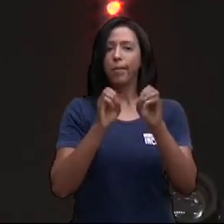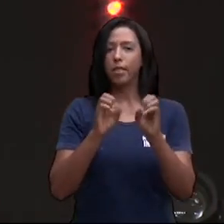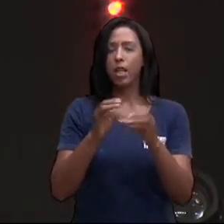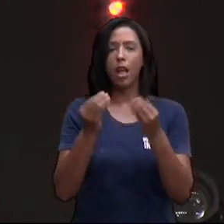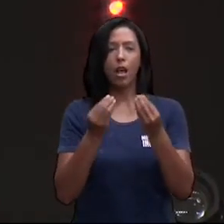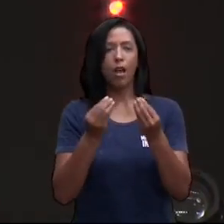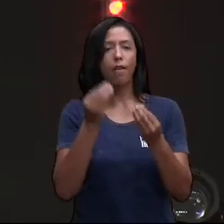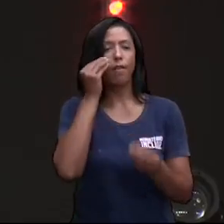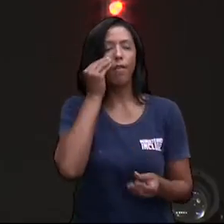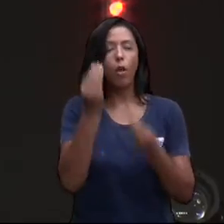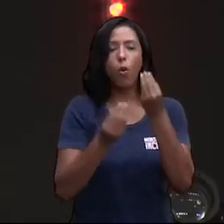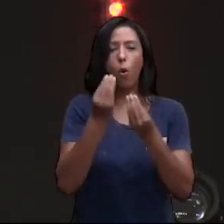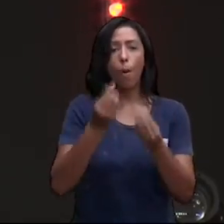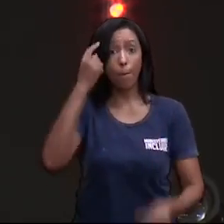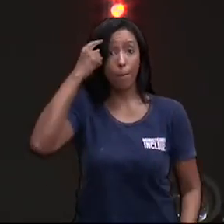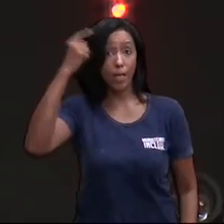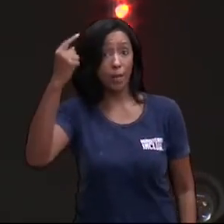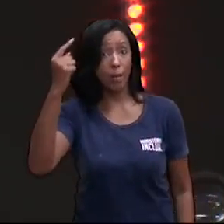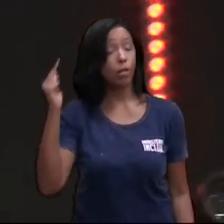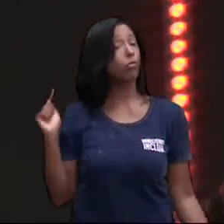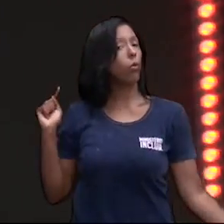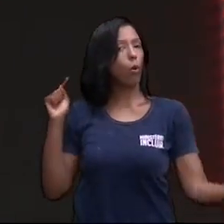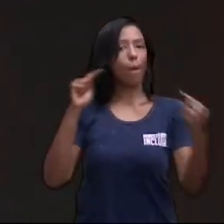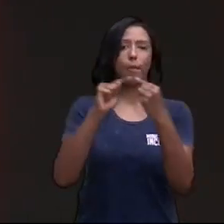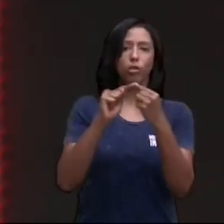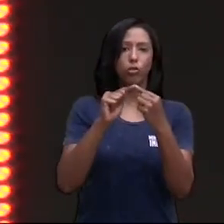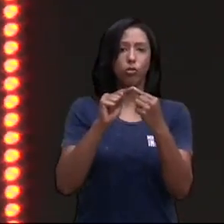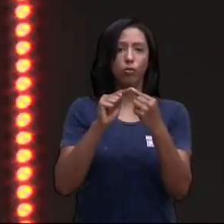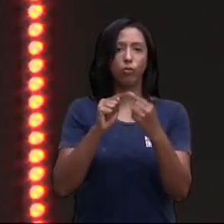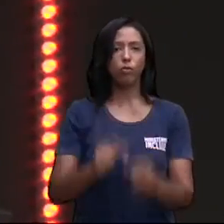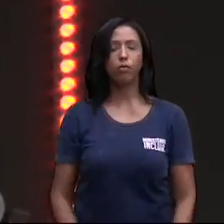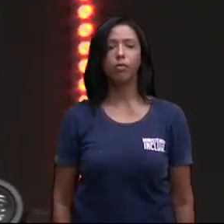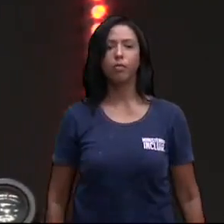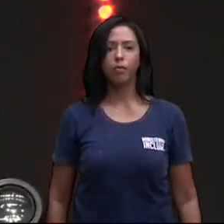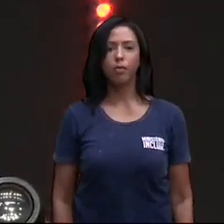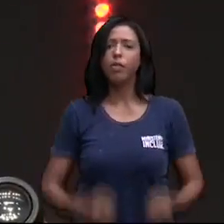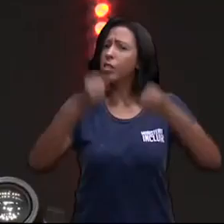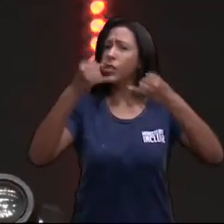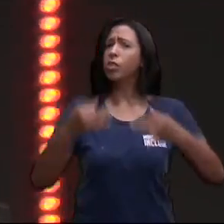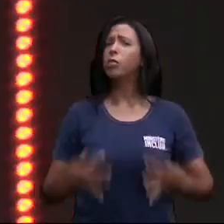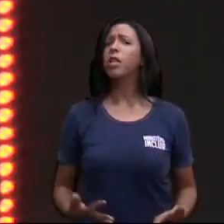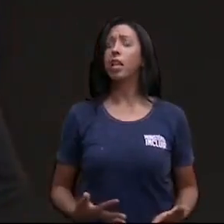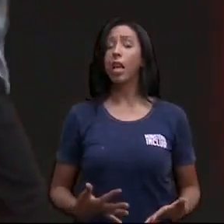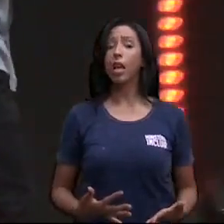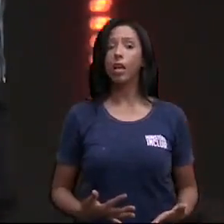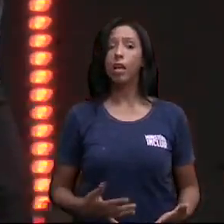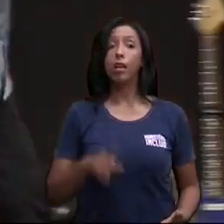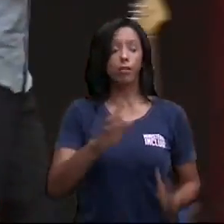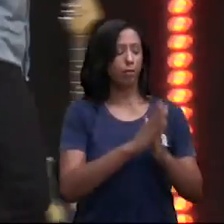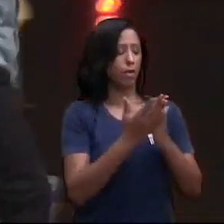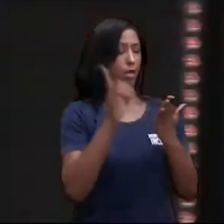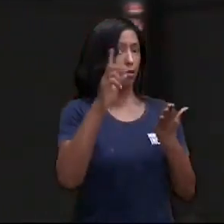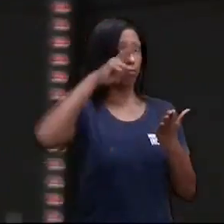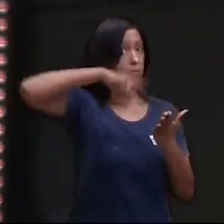pensamentos e propósitos Deixa eu te explicar isso aqui e quando você começa a